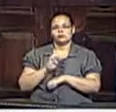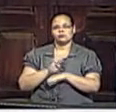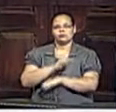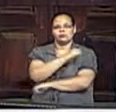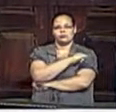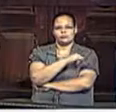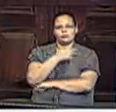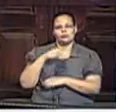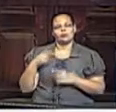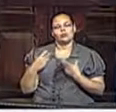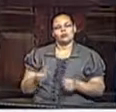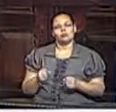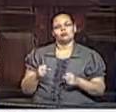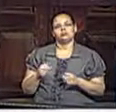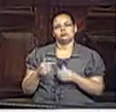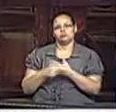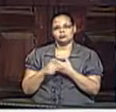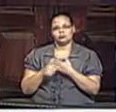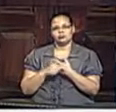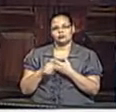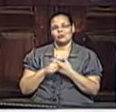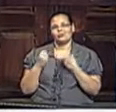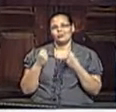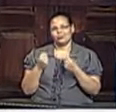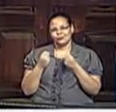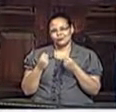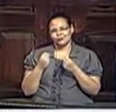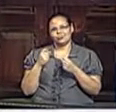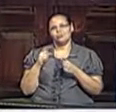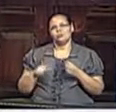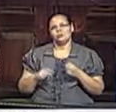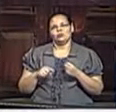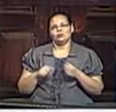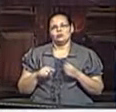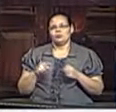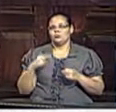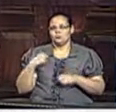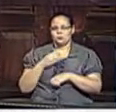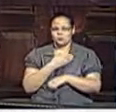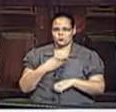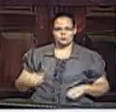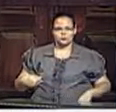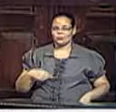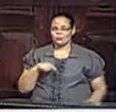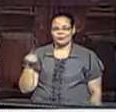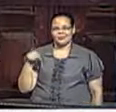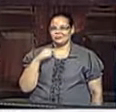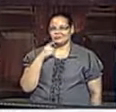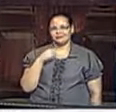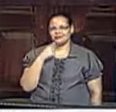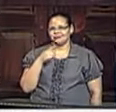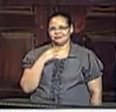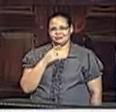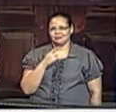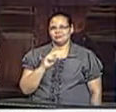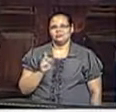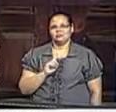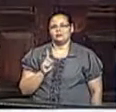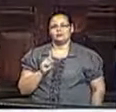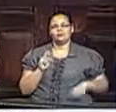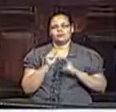que assumir esse papel, uma vez que o Poder Executivo não consegue mais encontrar eco na